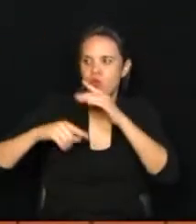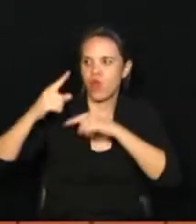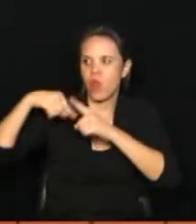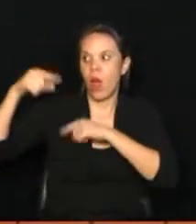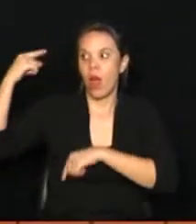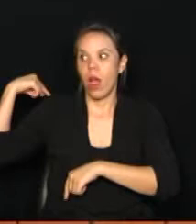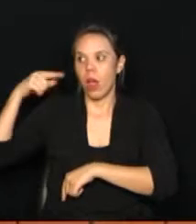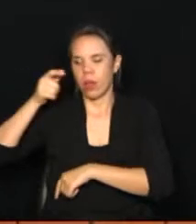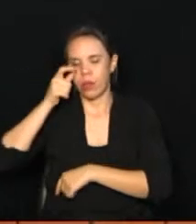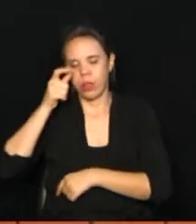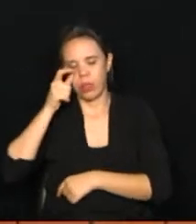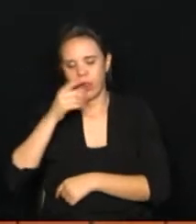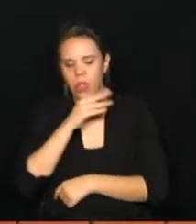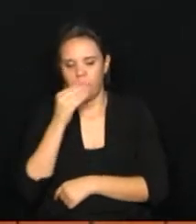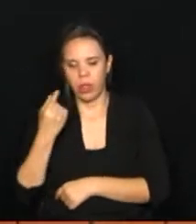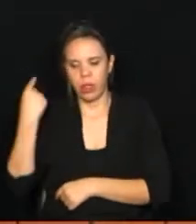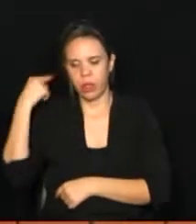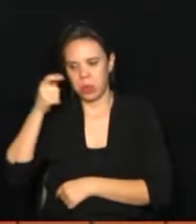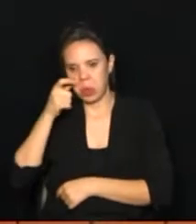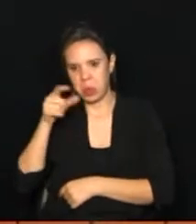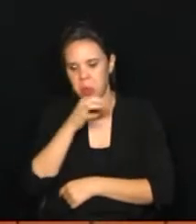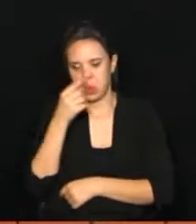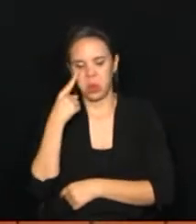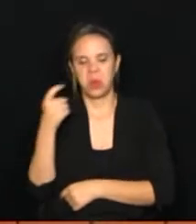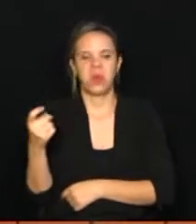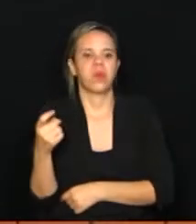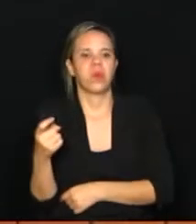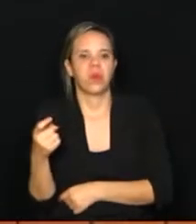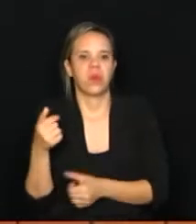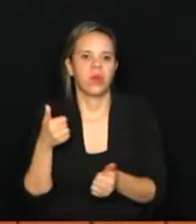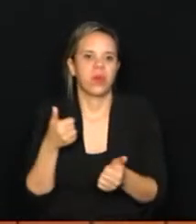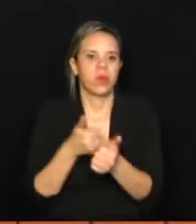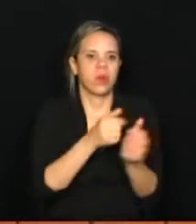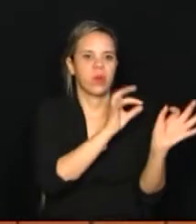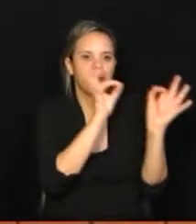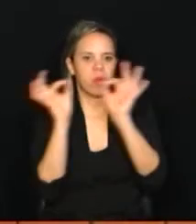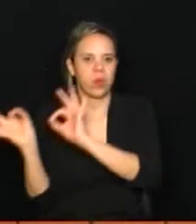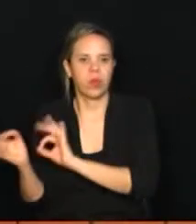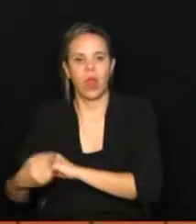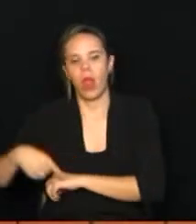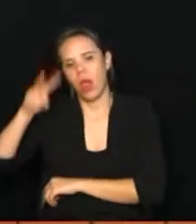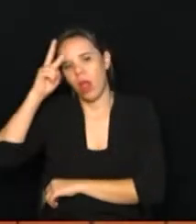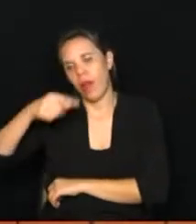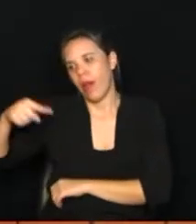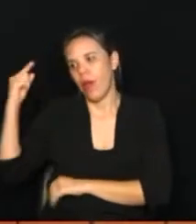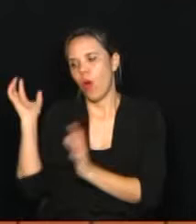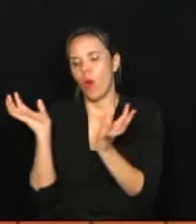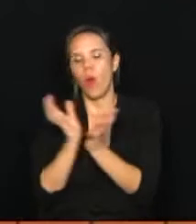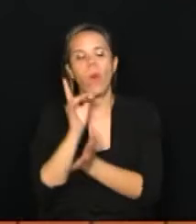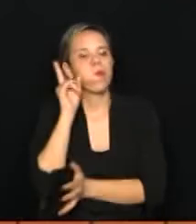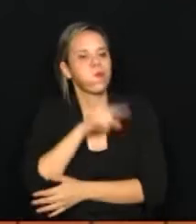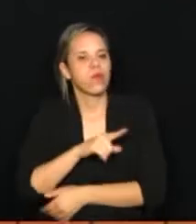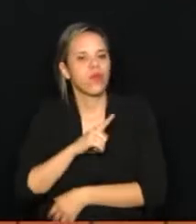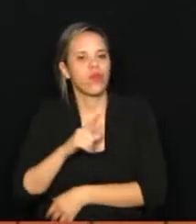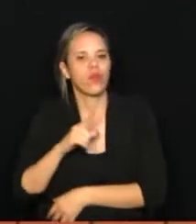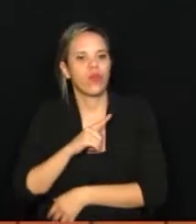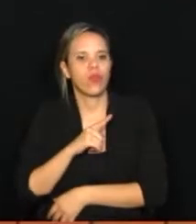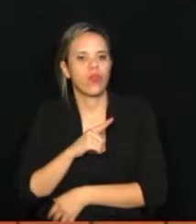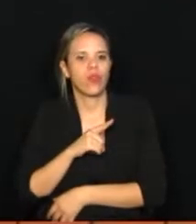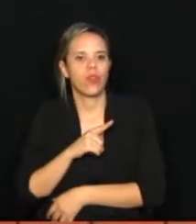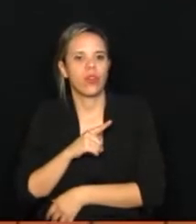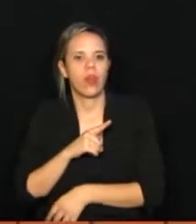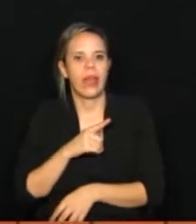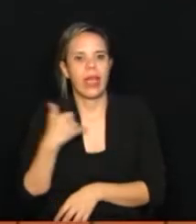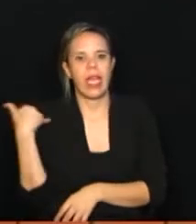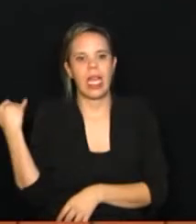que eu assistia adolescente era muito interessante acompanhar. E eu lembro que na equipe de Americana tinham gerações diferentes,